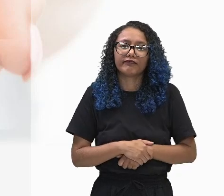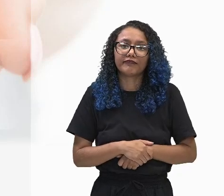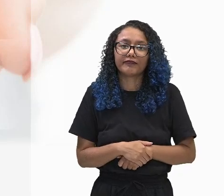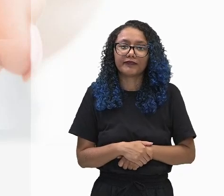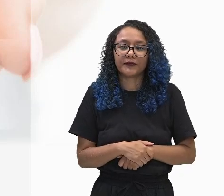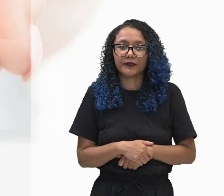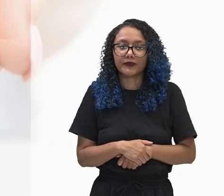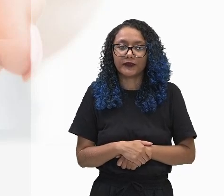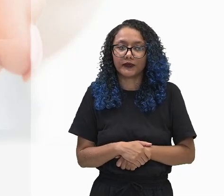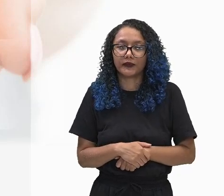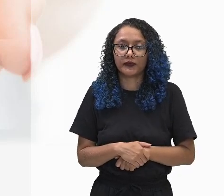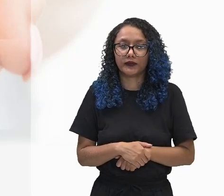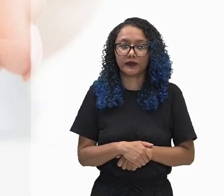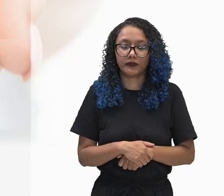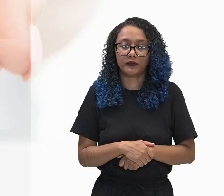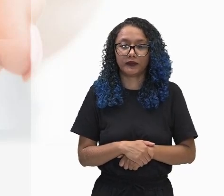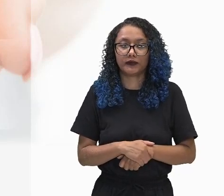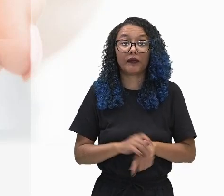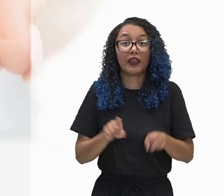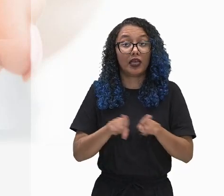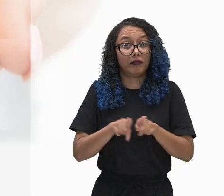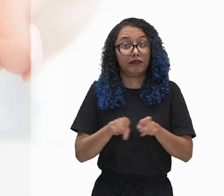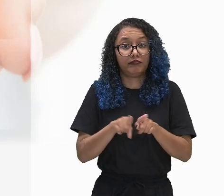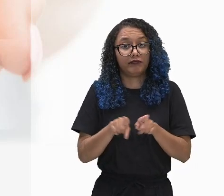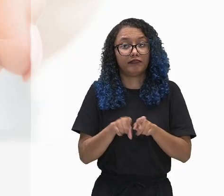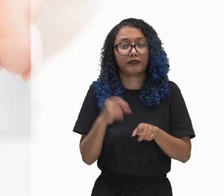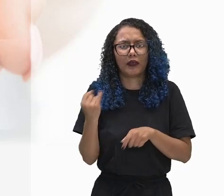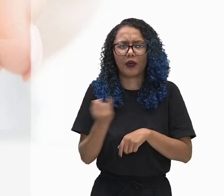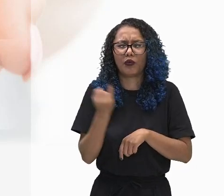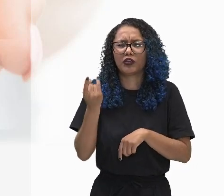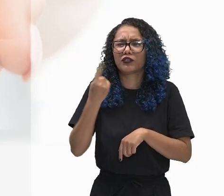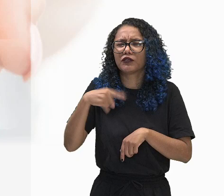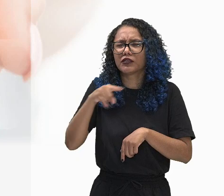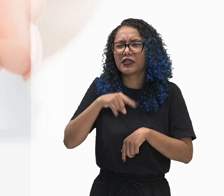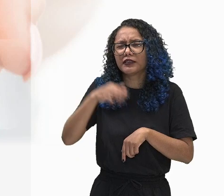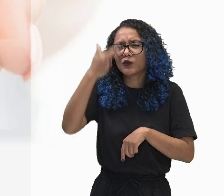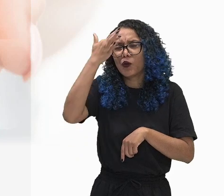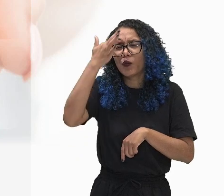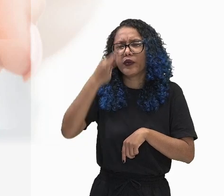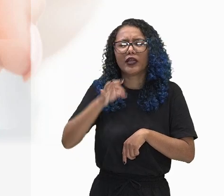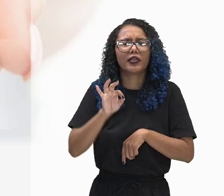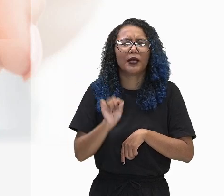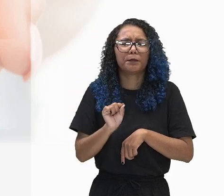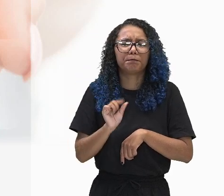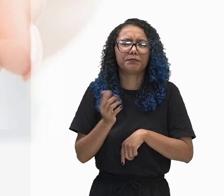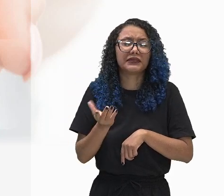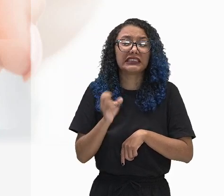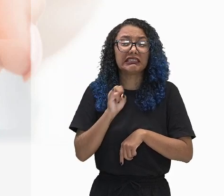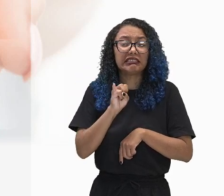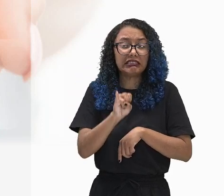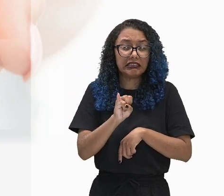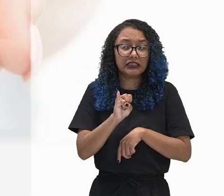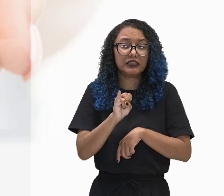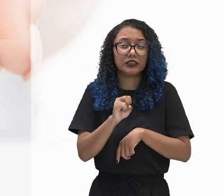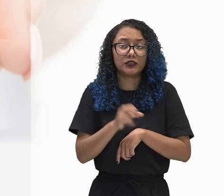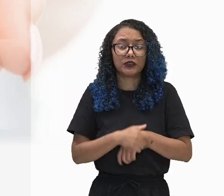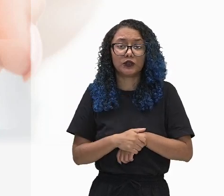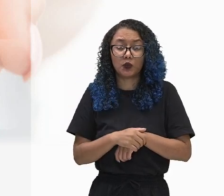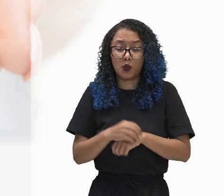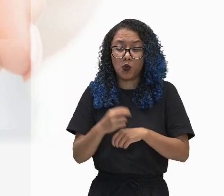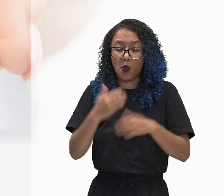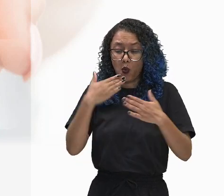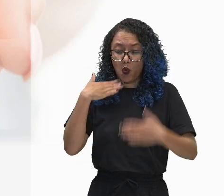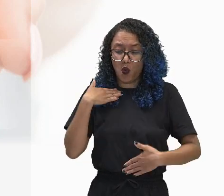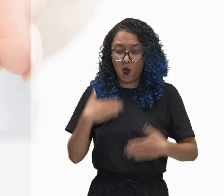Então, é importante vocês entenderem que quando não há um cuidado adequado com o